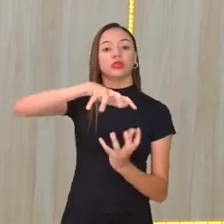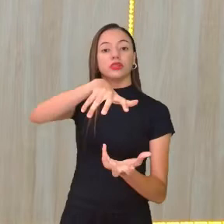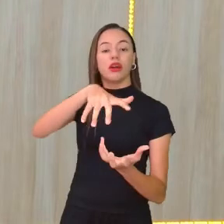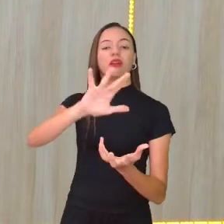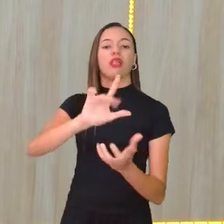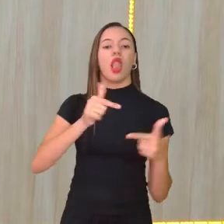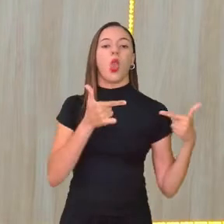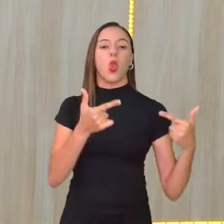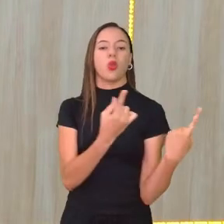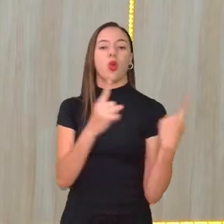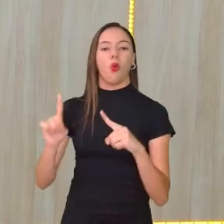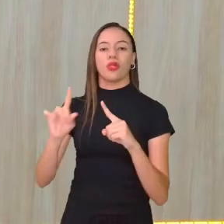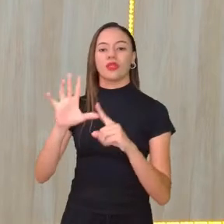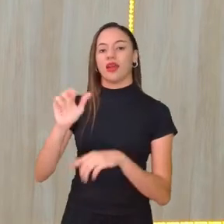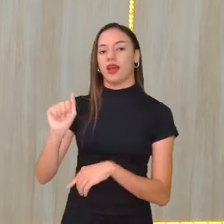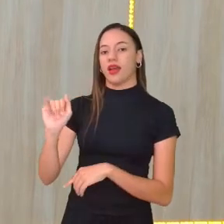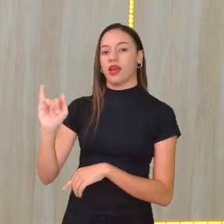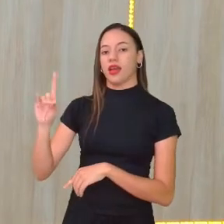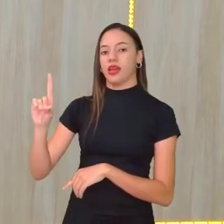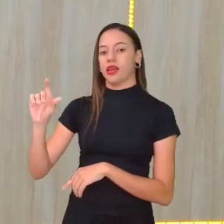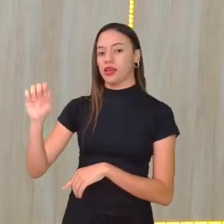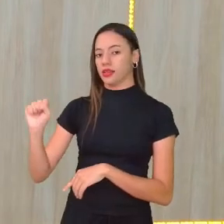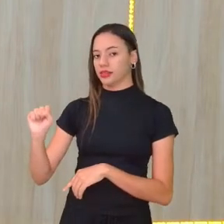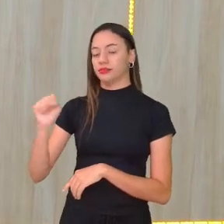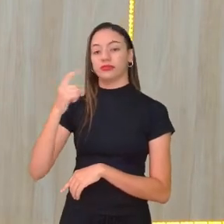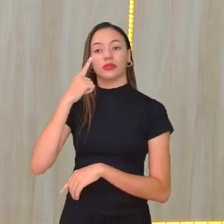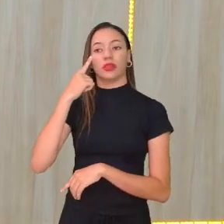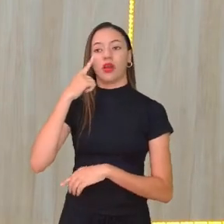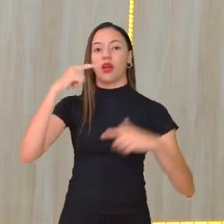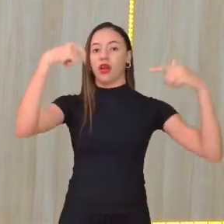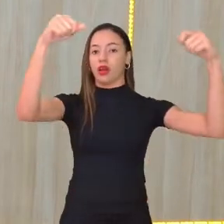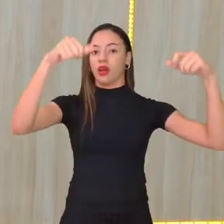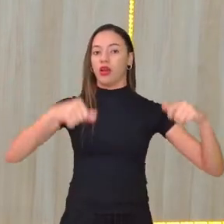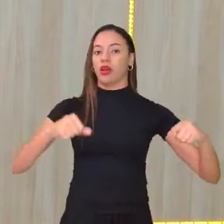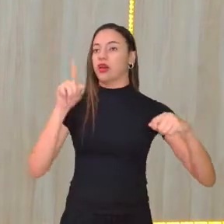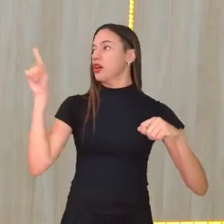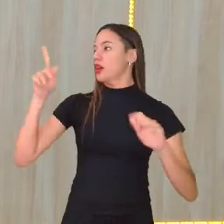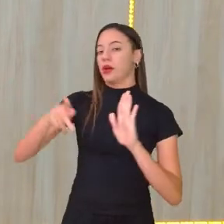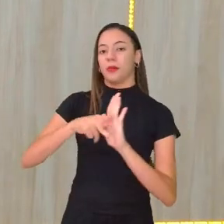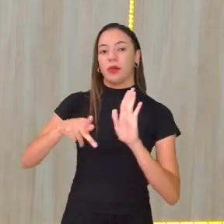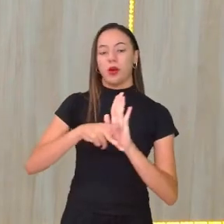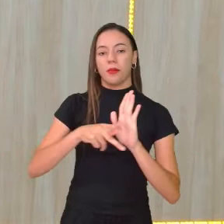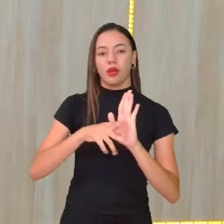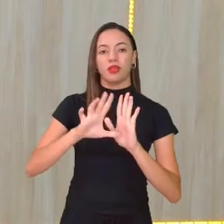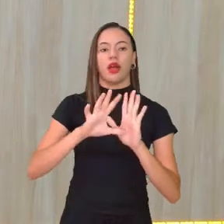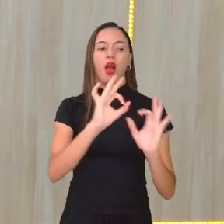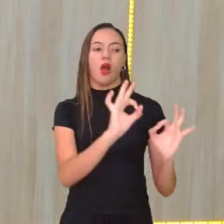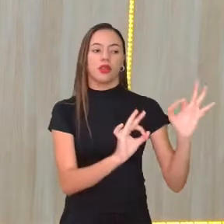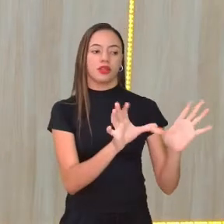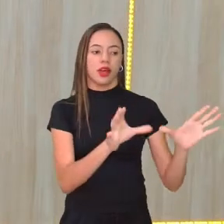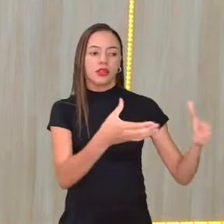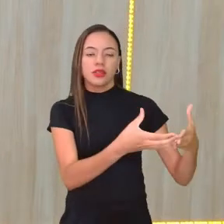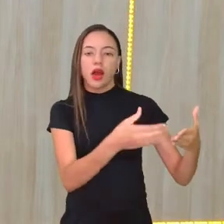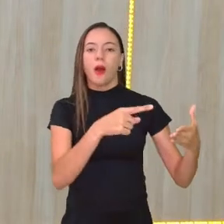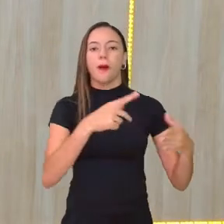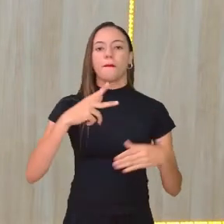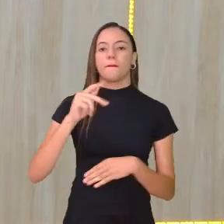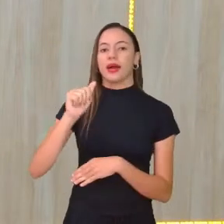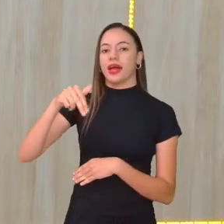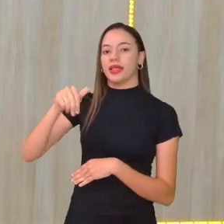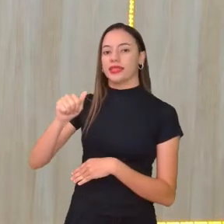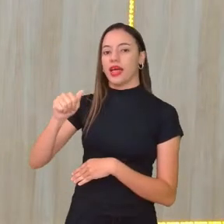aqui, esse cartaz, ó, esse cartaz, ele é da Organização Pan-Americana da Saúde, não é só aqui do